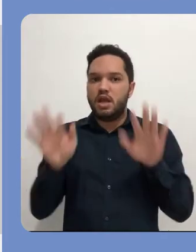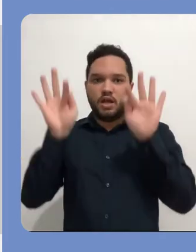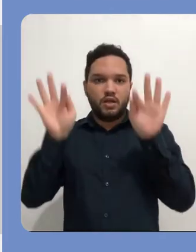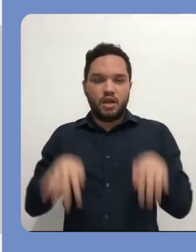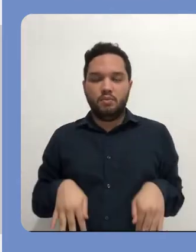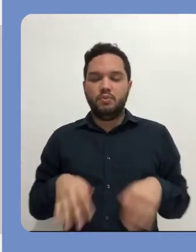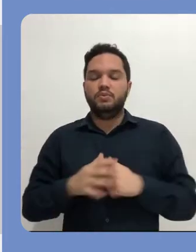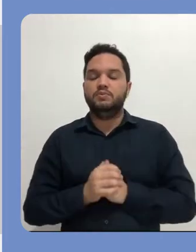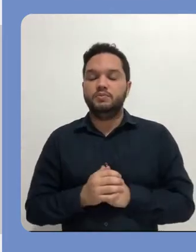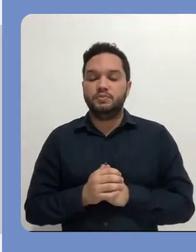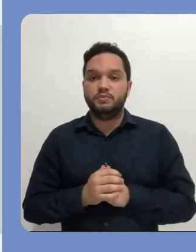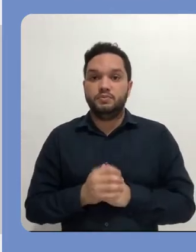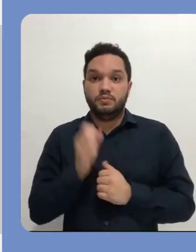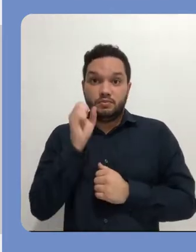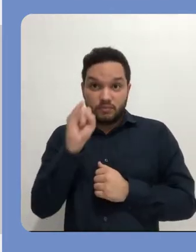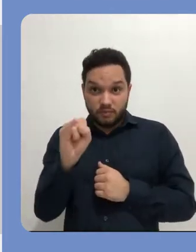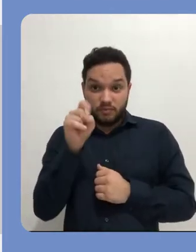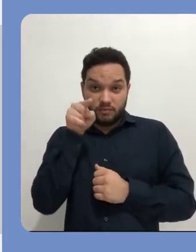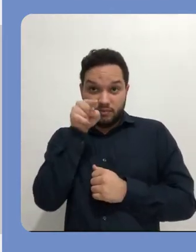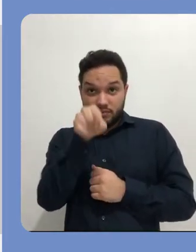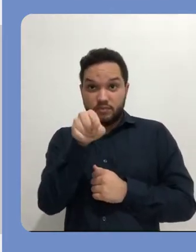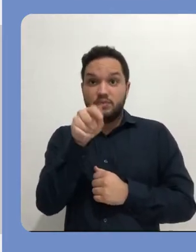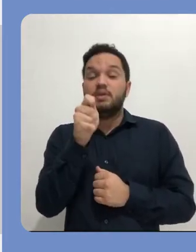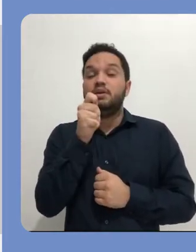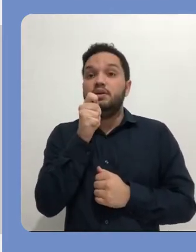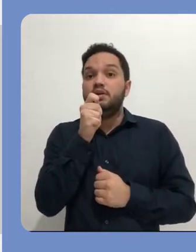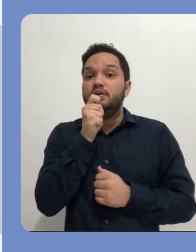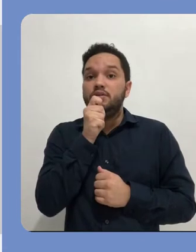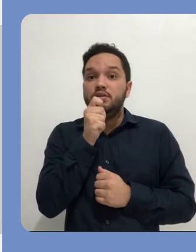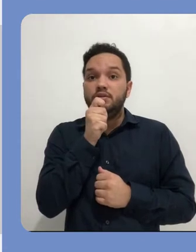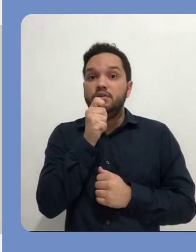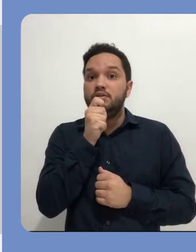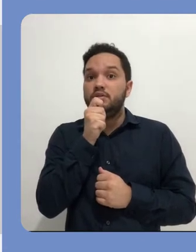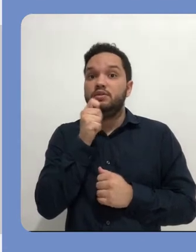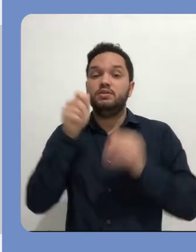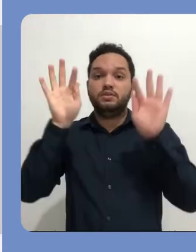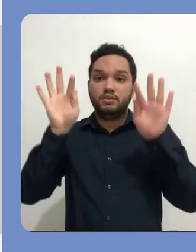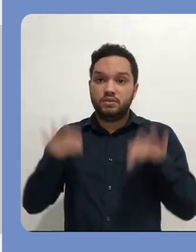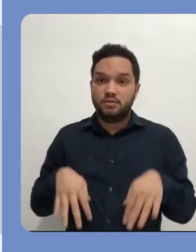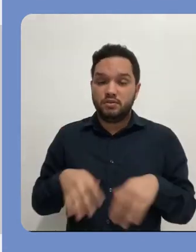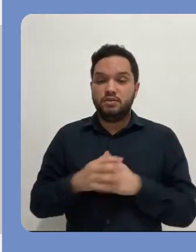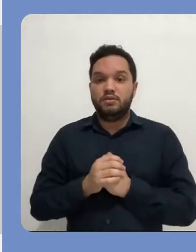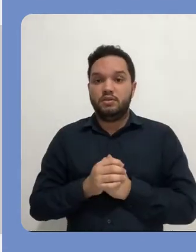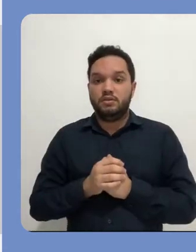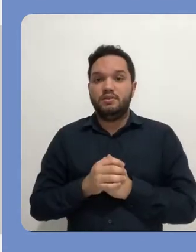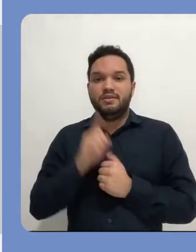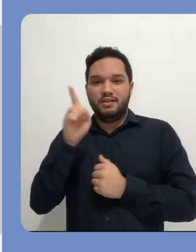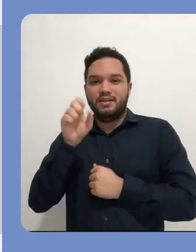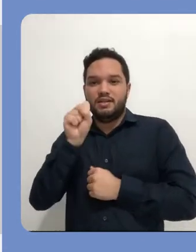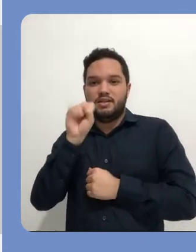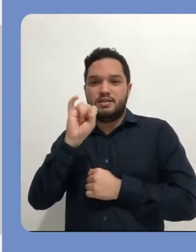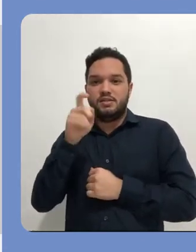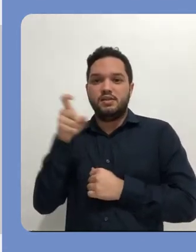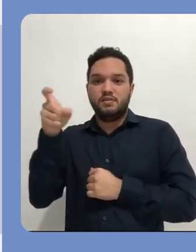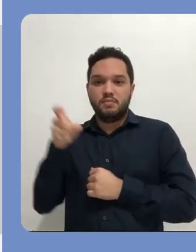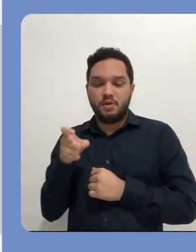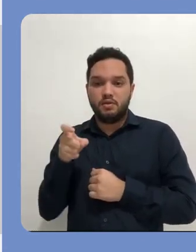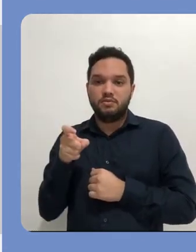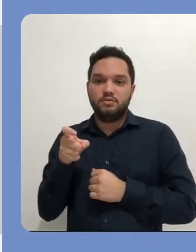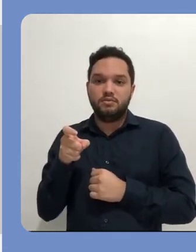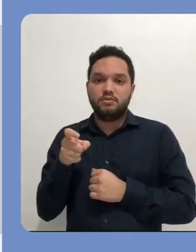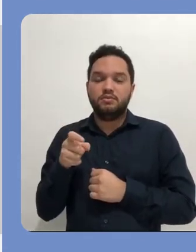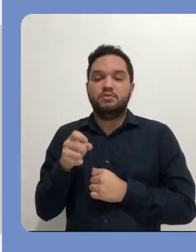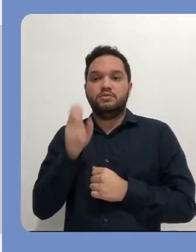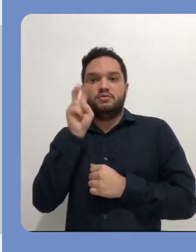na situação de encerrado. Se essa atividade não tivesse sido ainda finalizada